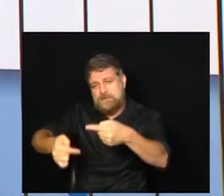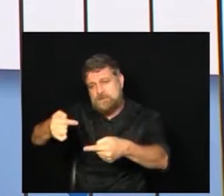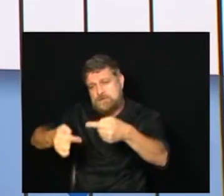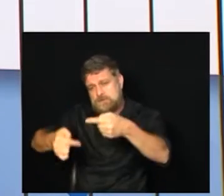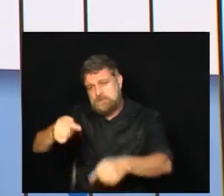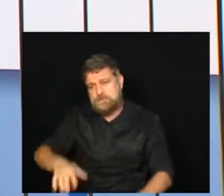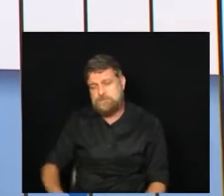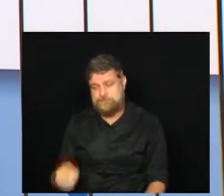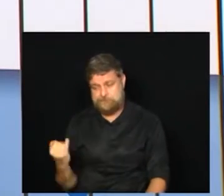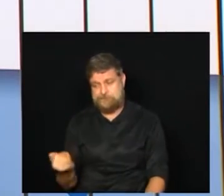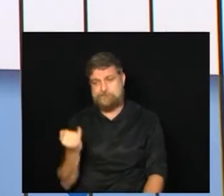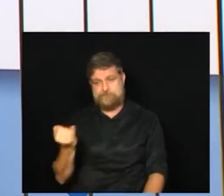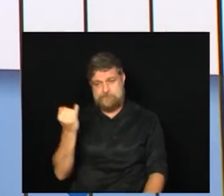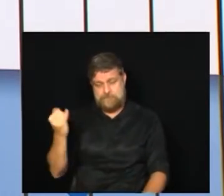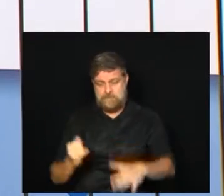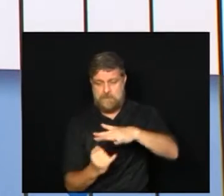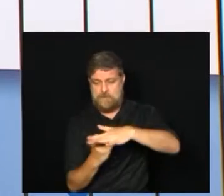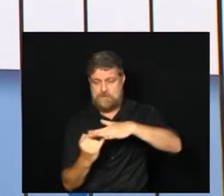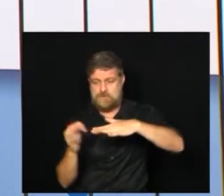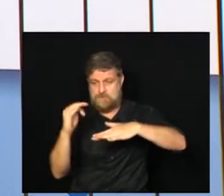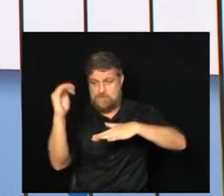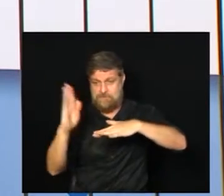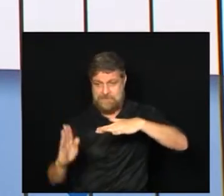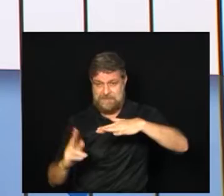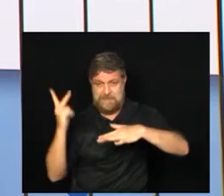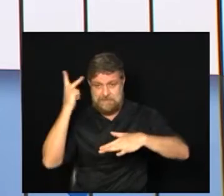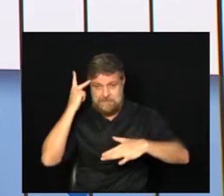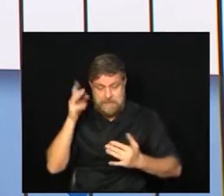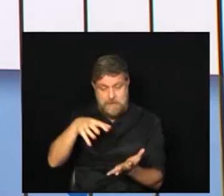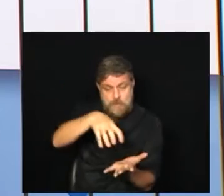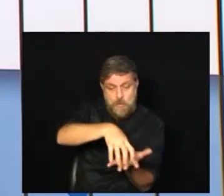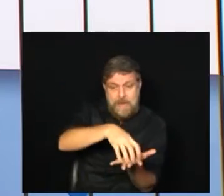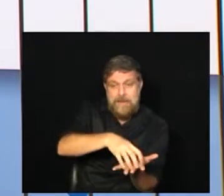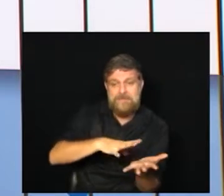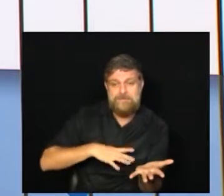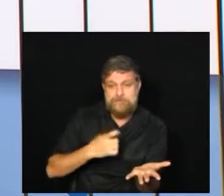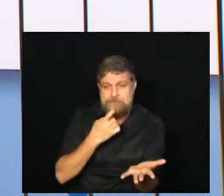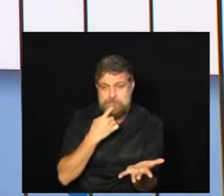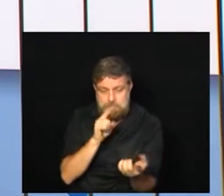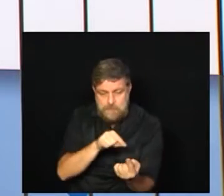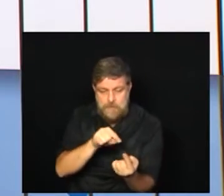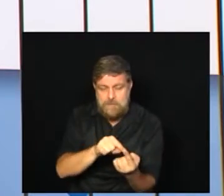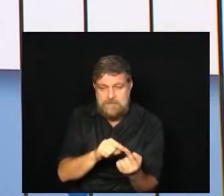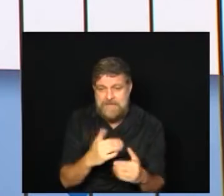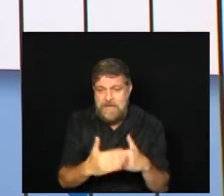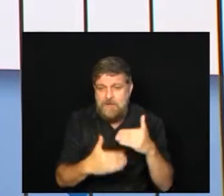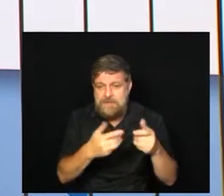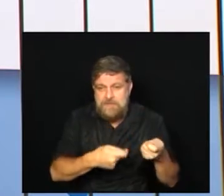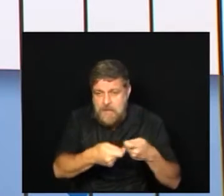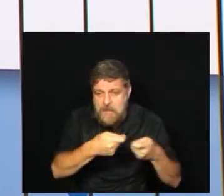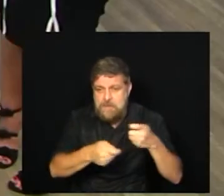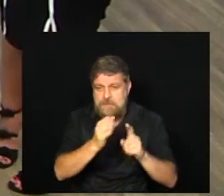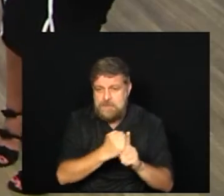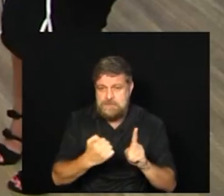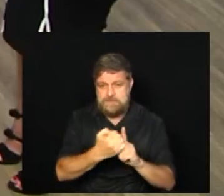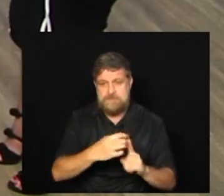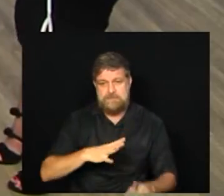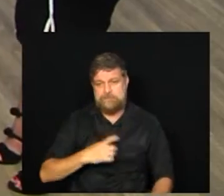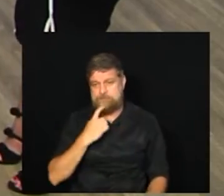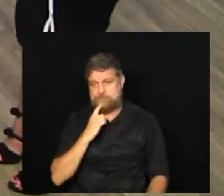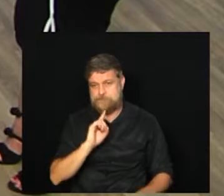a importância do Instituto Federal de São Paulo, Campus Campinas, para o desenvolvimento econômico e social da nossa